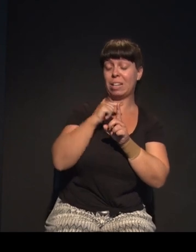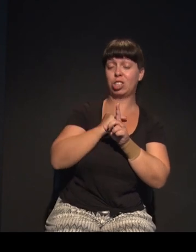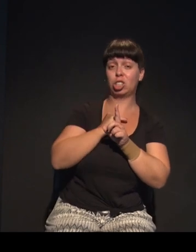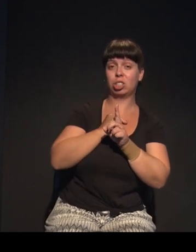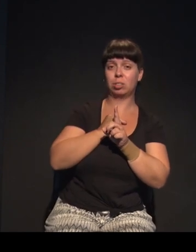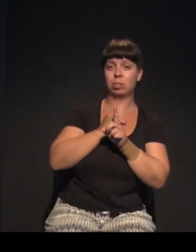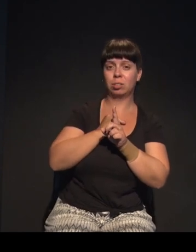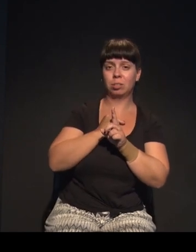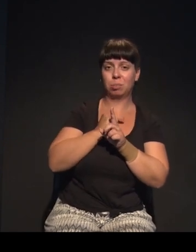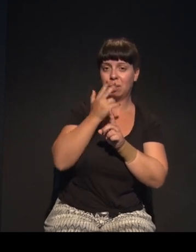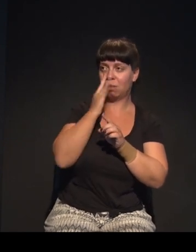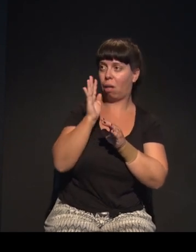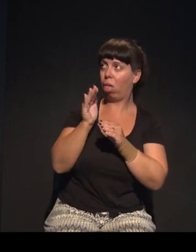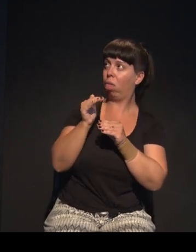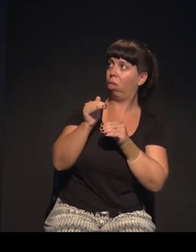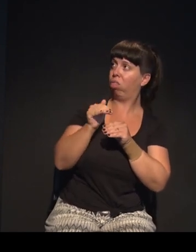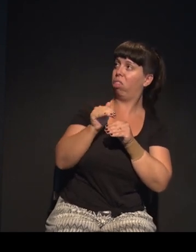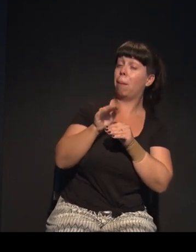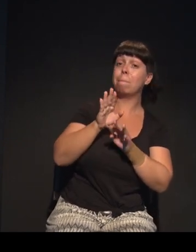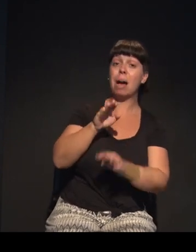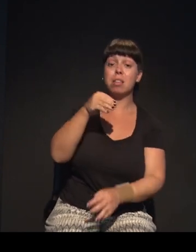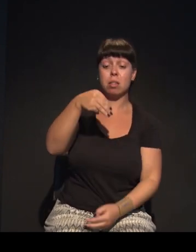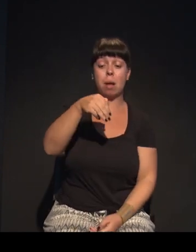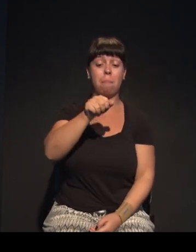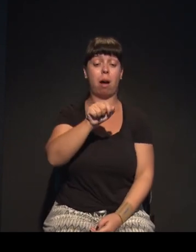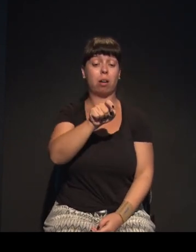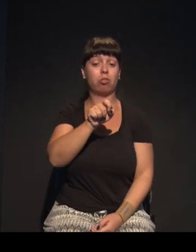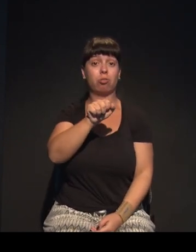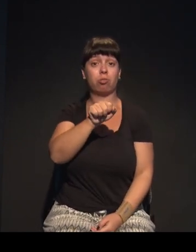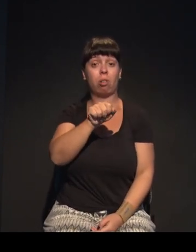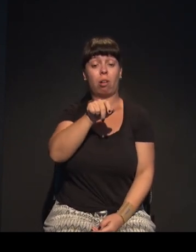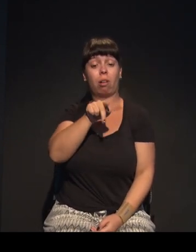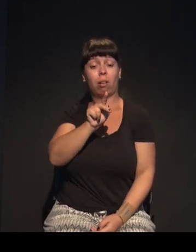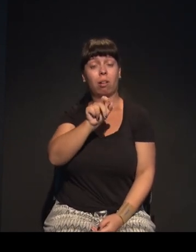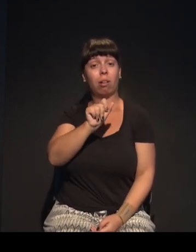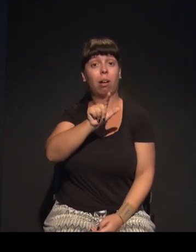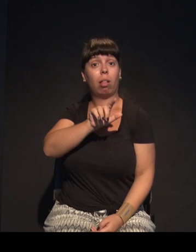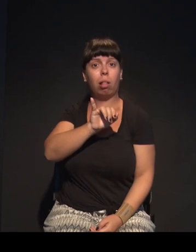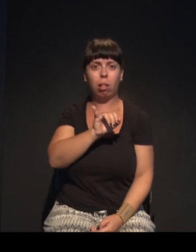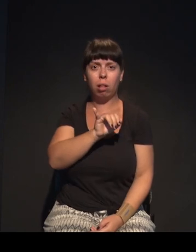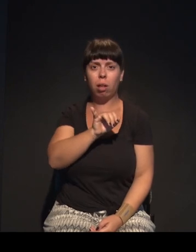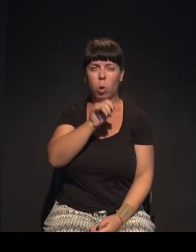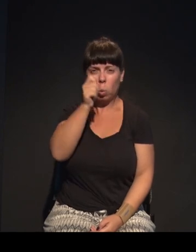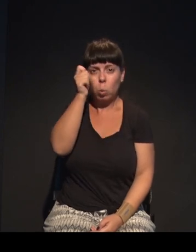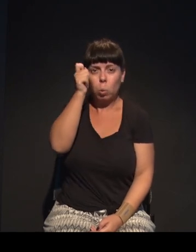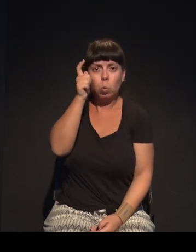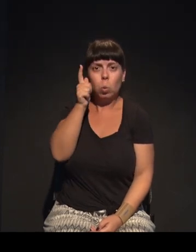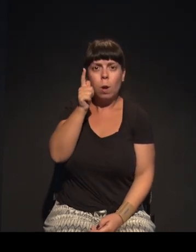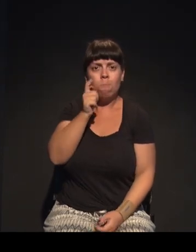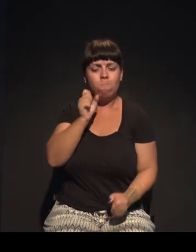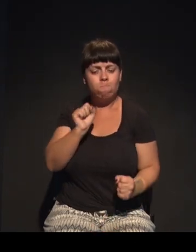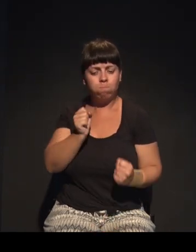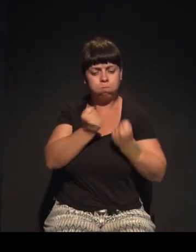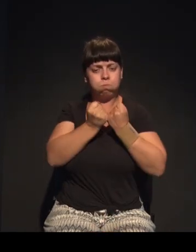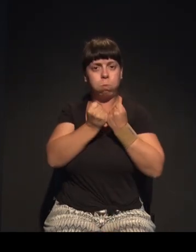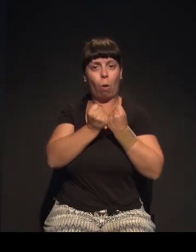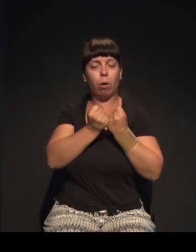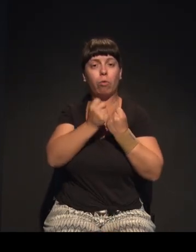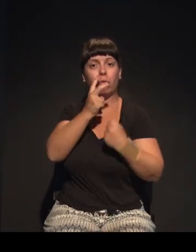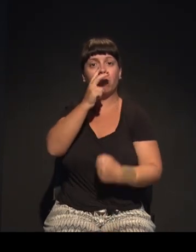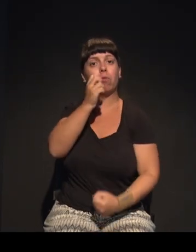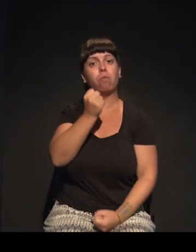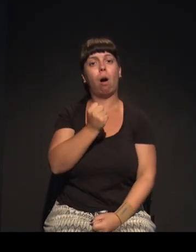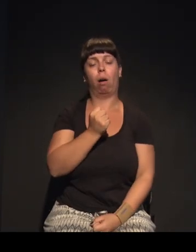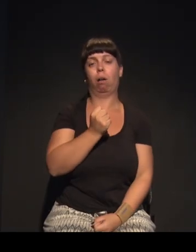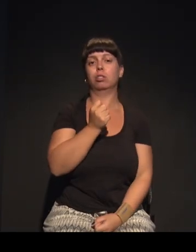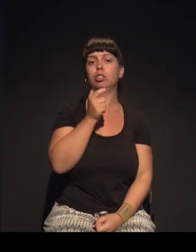com esses povos ainda mais uns maxacali conseguiram manter muito forte essa questão cultural é então a gente